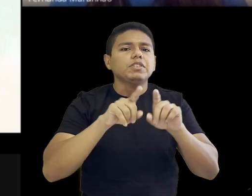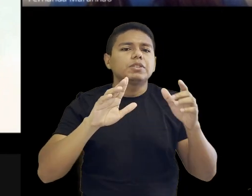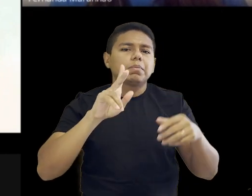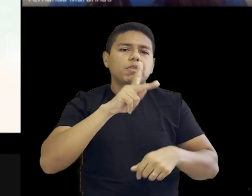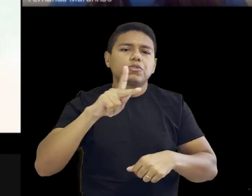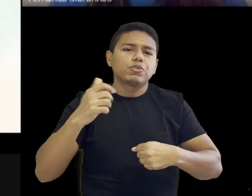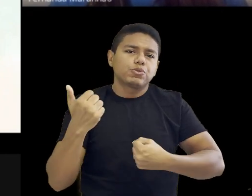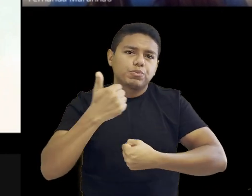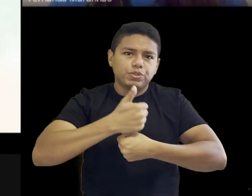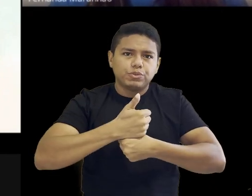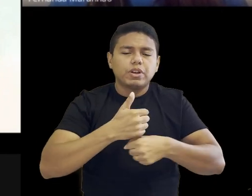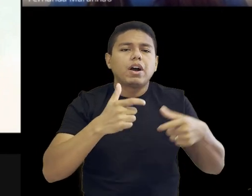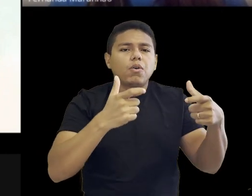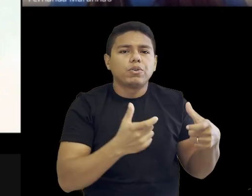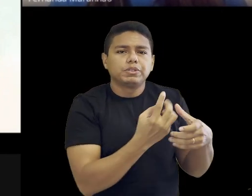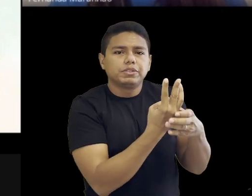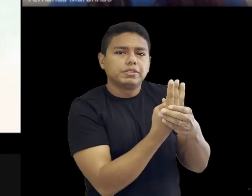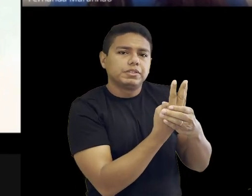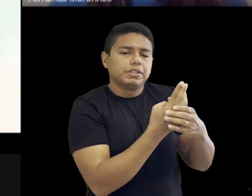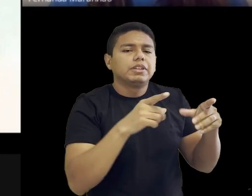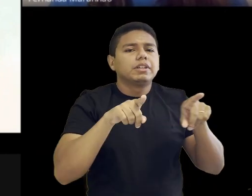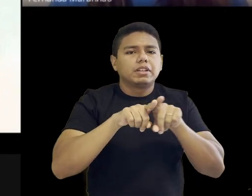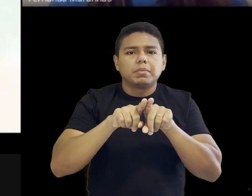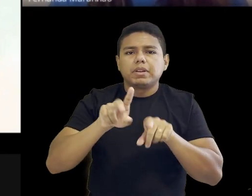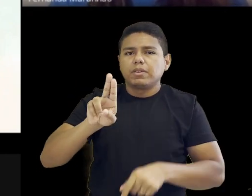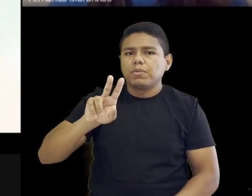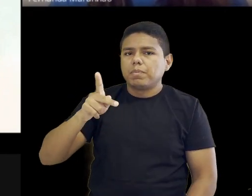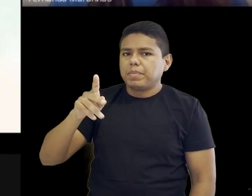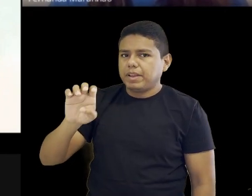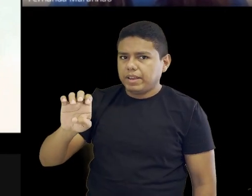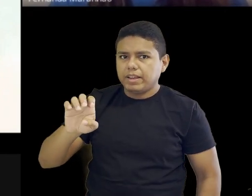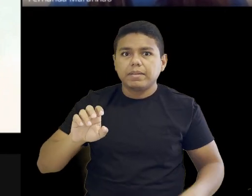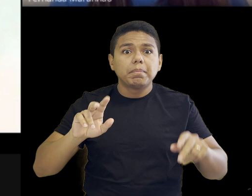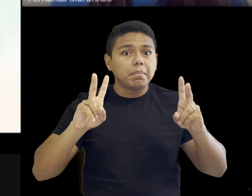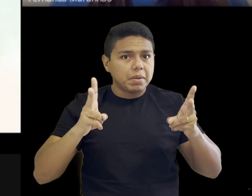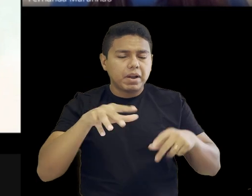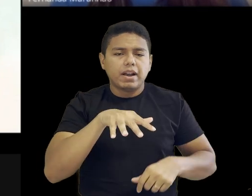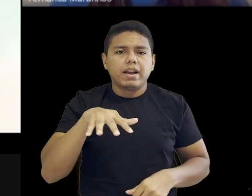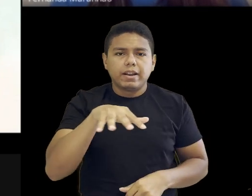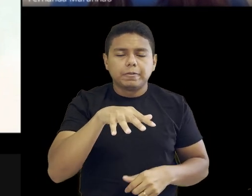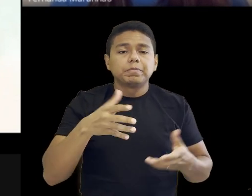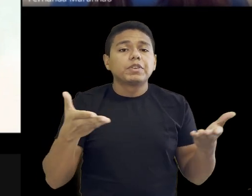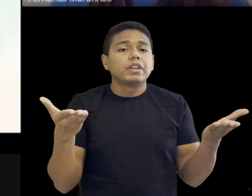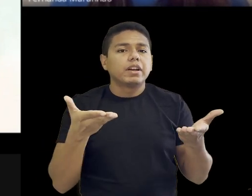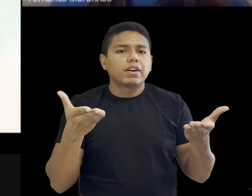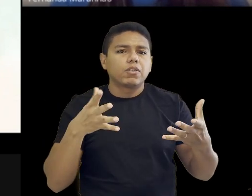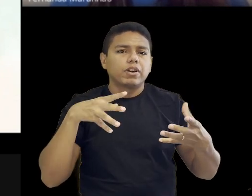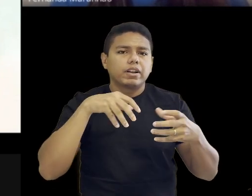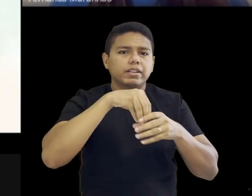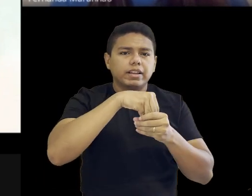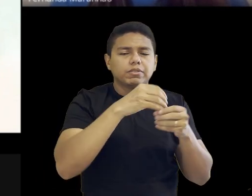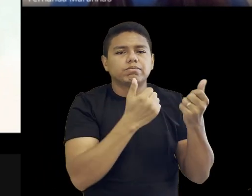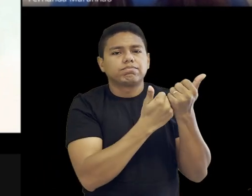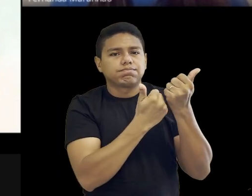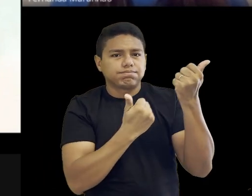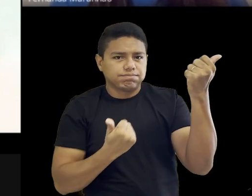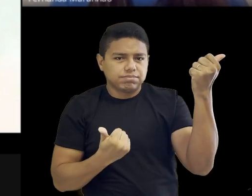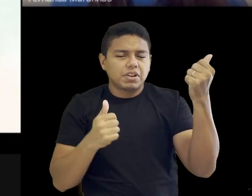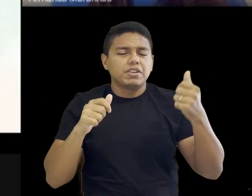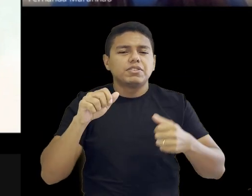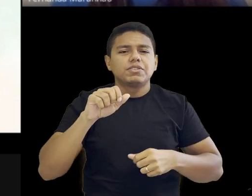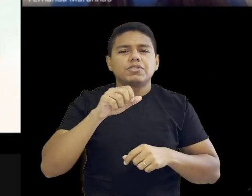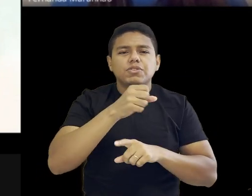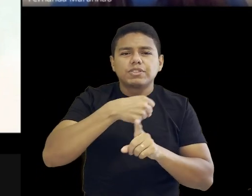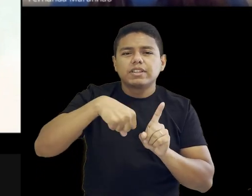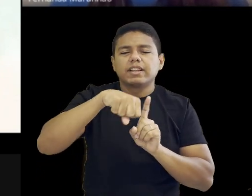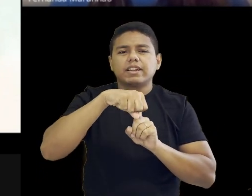nas disciplinas de obstetrícia e ginecologia da Universidade Federal de Pernambuco e da Universidade de Pernambuco. Atualmente sou membro da diretoria